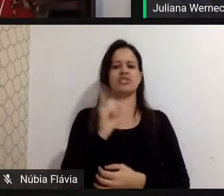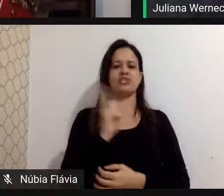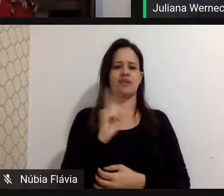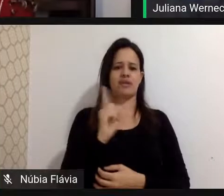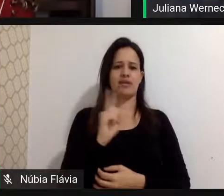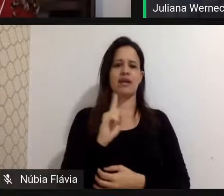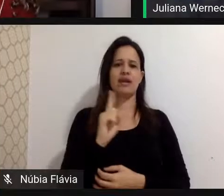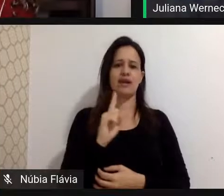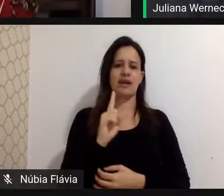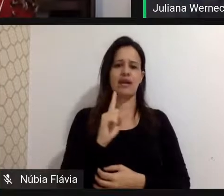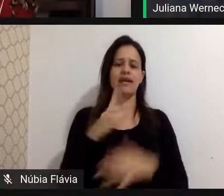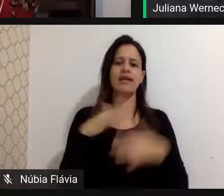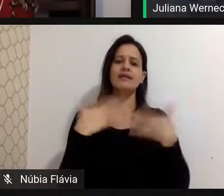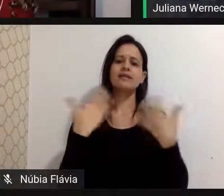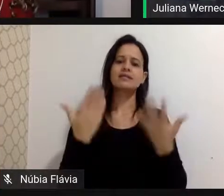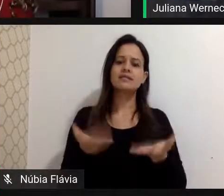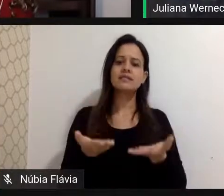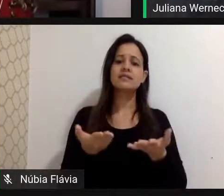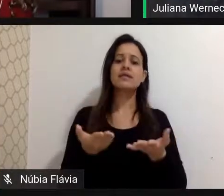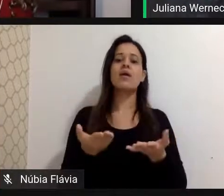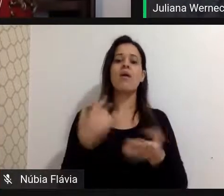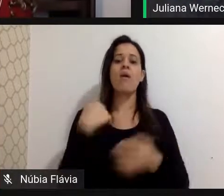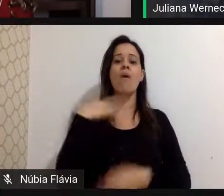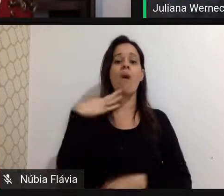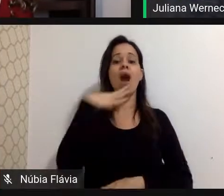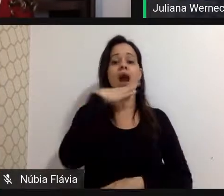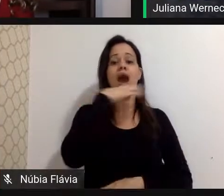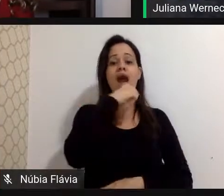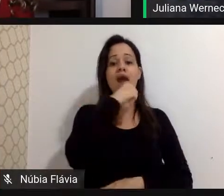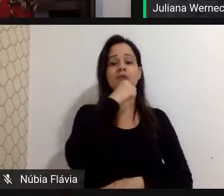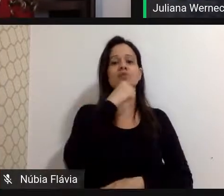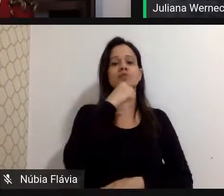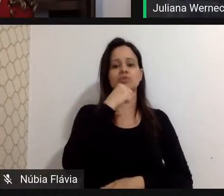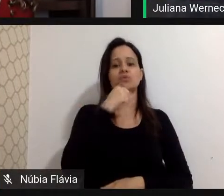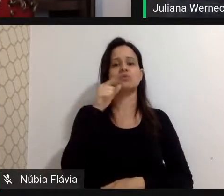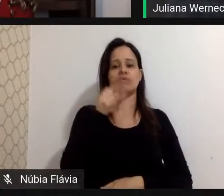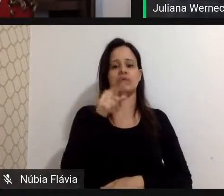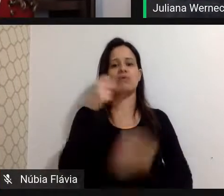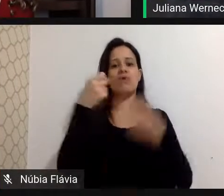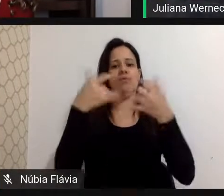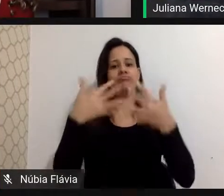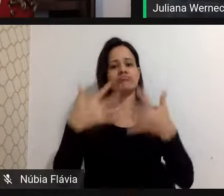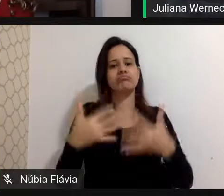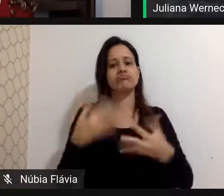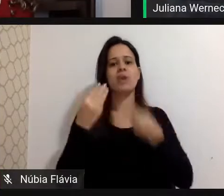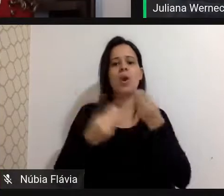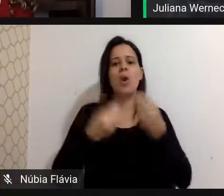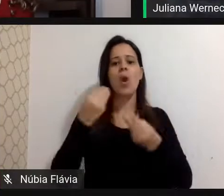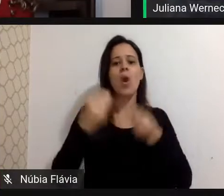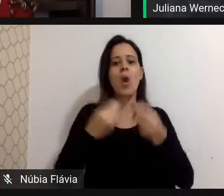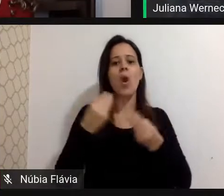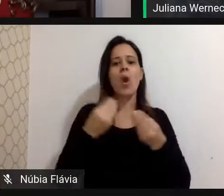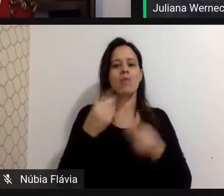né? Então, eu acho que uma das coisas também, né, que você falou, né, com relação ao